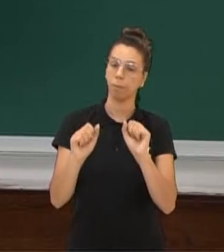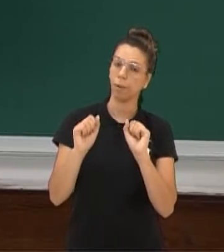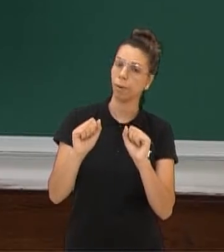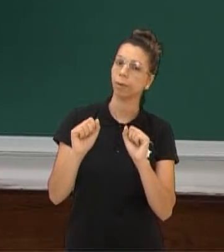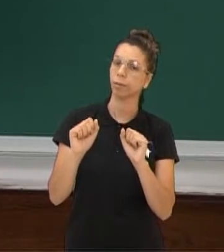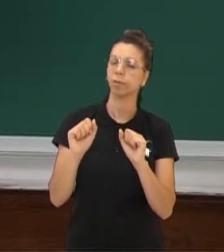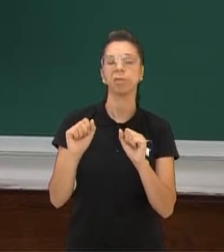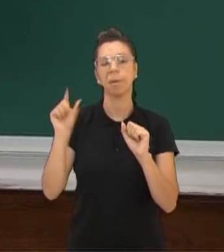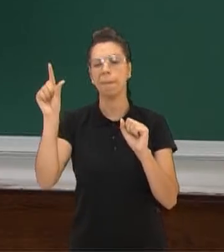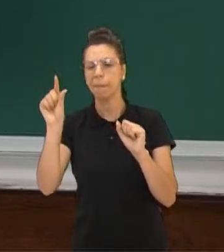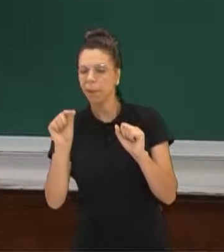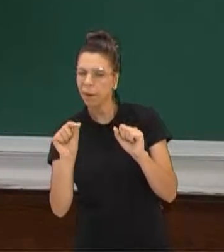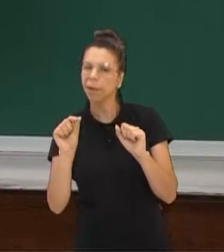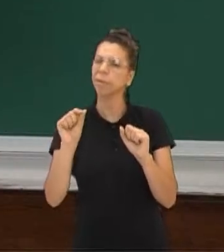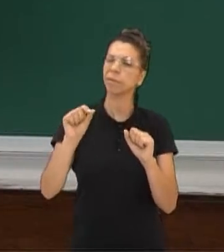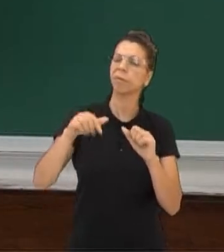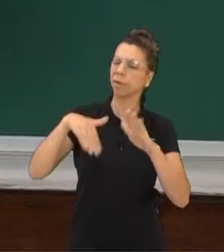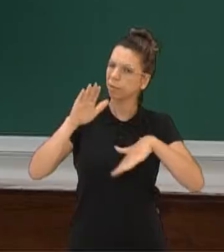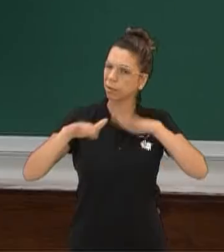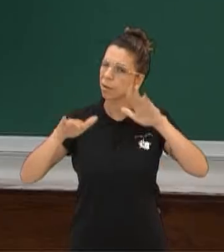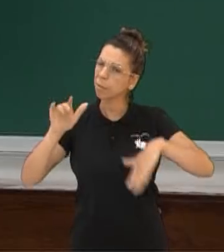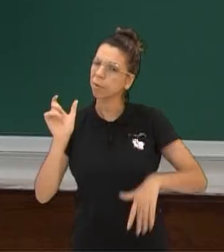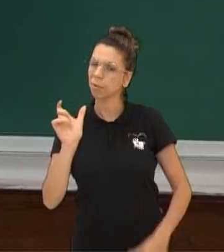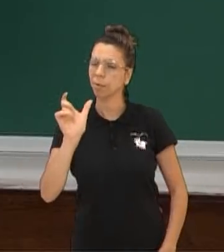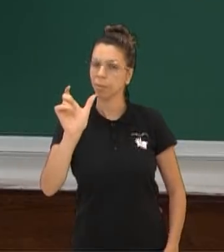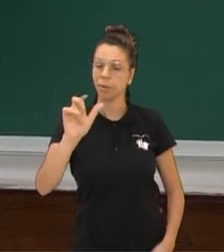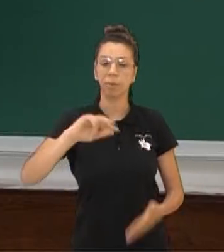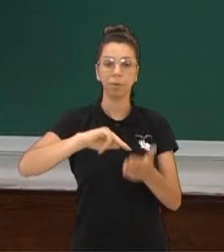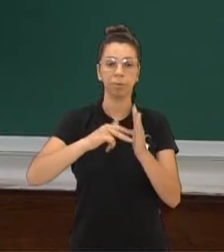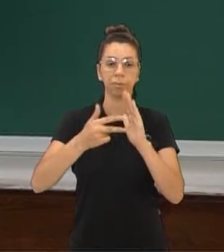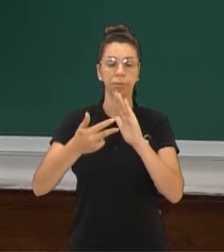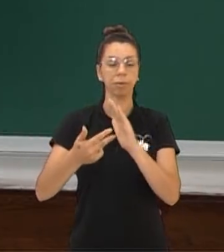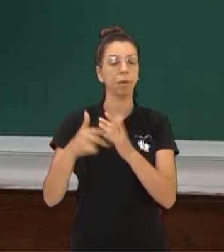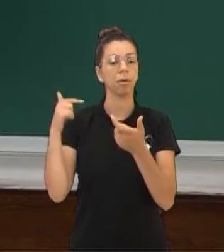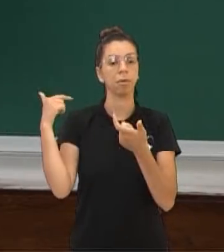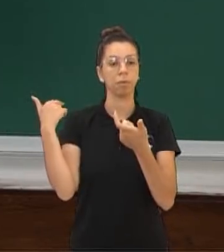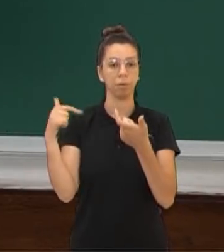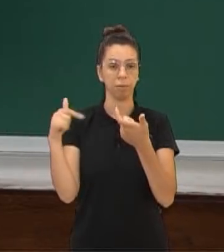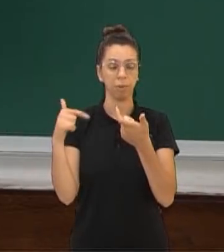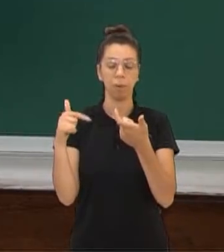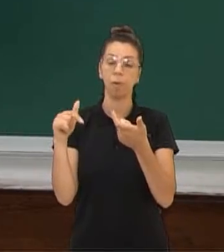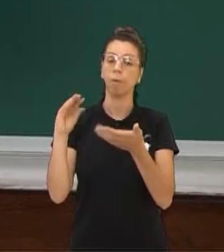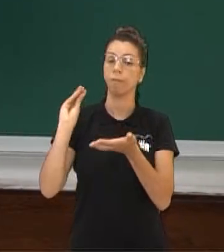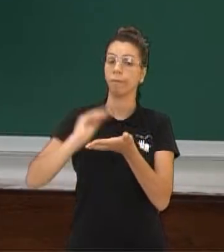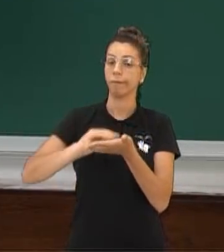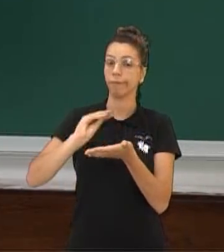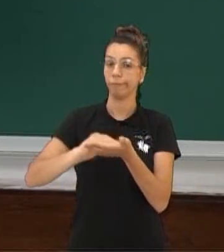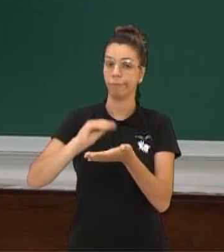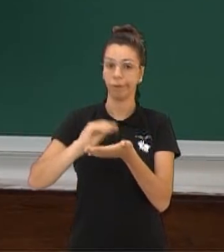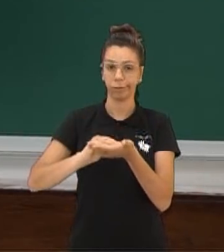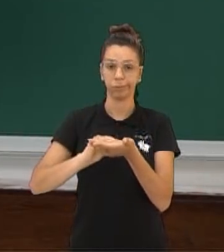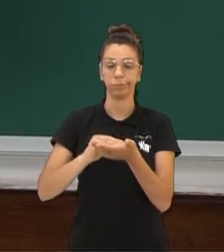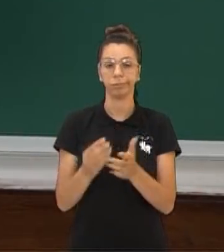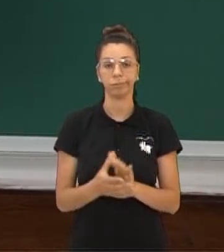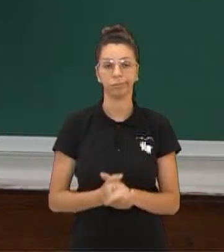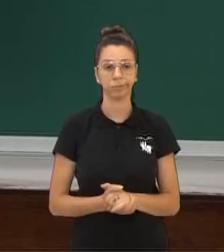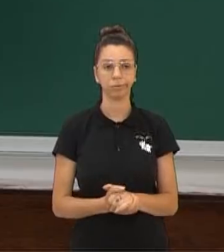sentido de menos, né? Então, o significado é sem ou ausência de alguma